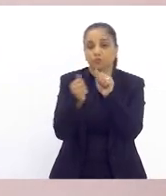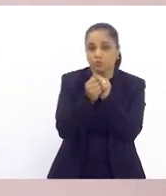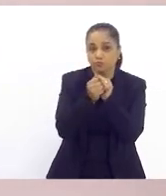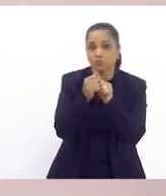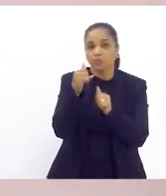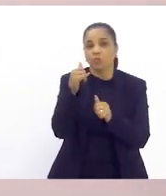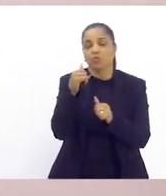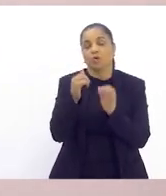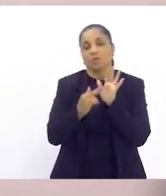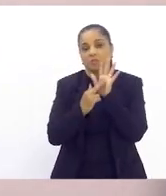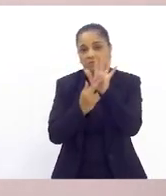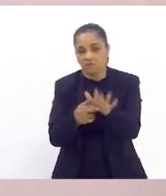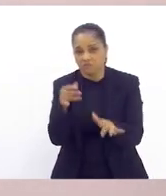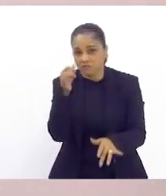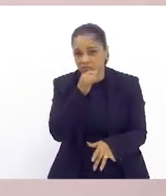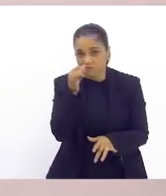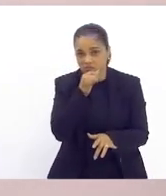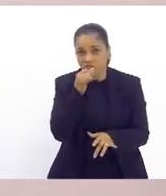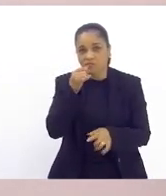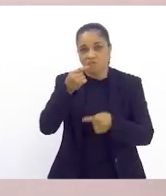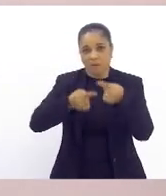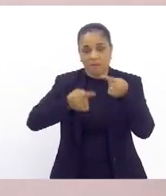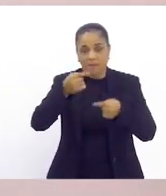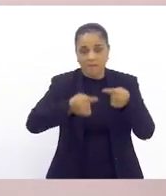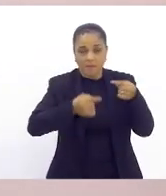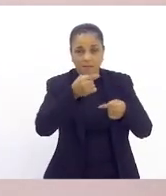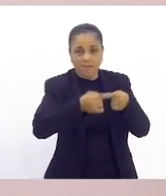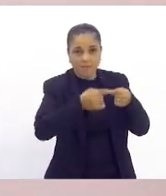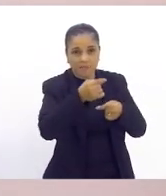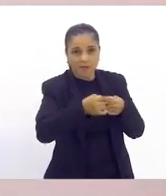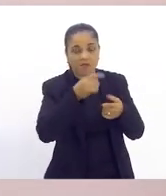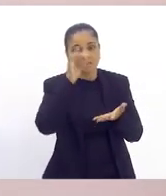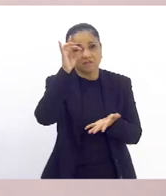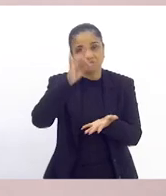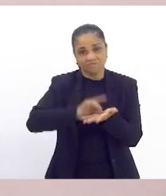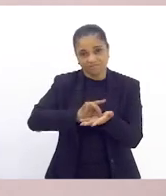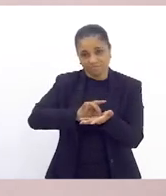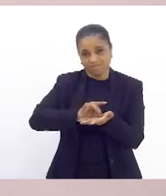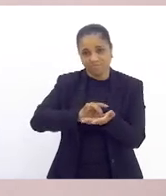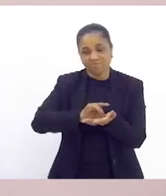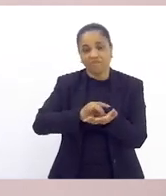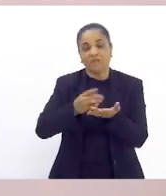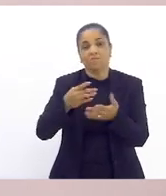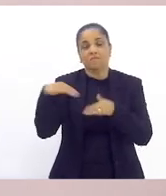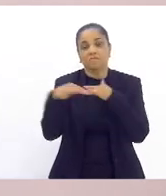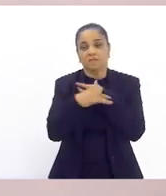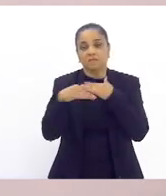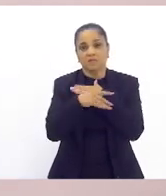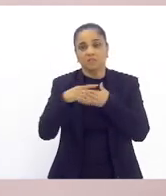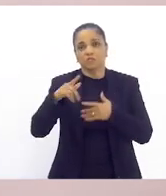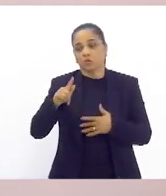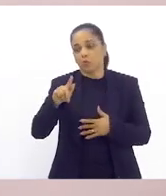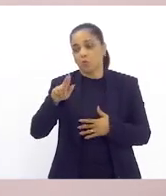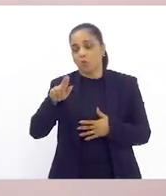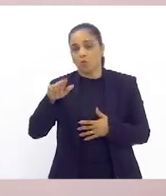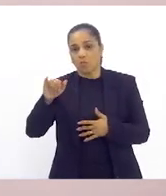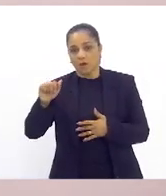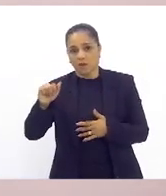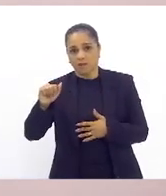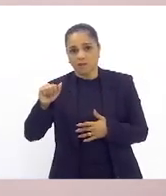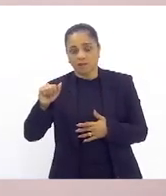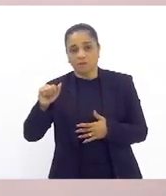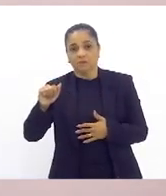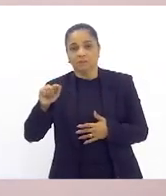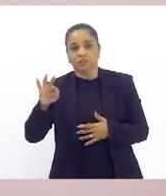as questões para desenvolver nessa especificidade de cada realidade minha cidade de Quatis hoje por exemplo tá sofrendo com